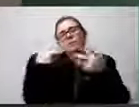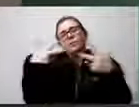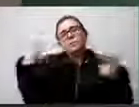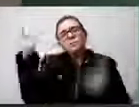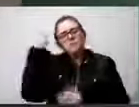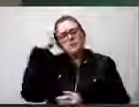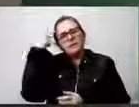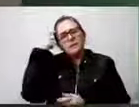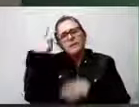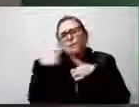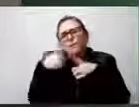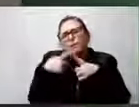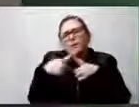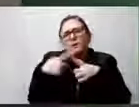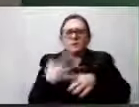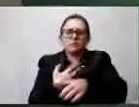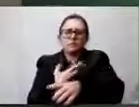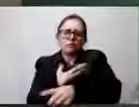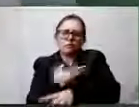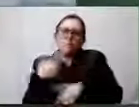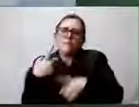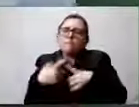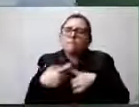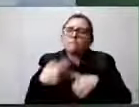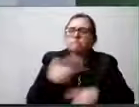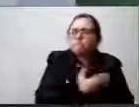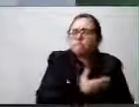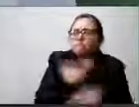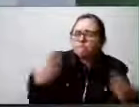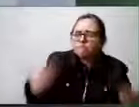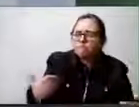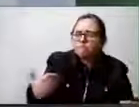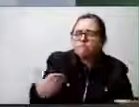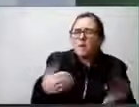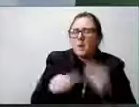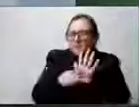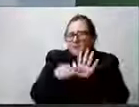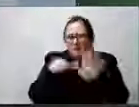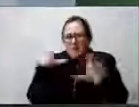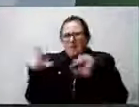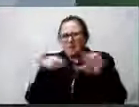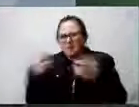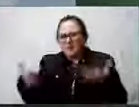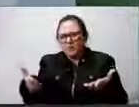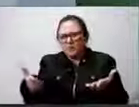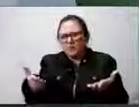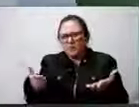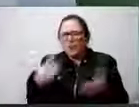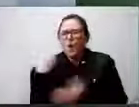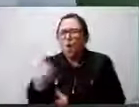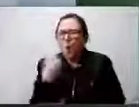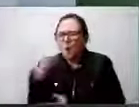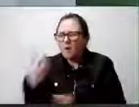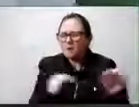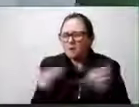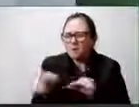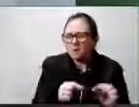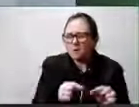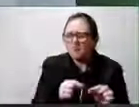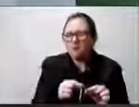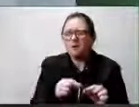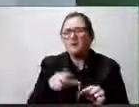é por que cirurgia? Para que cirurgia? Essa realmente é a primeira opção, essa é a única alternativa. Então, assim, a gente